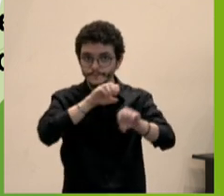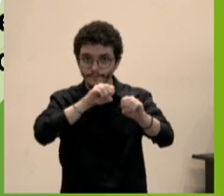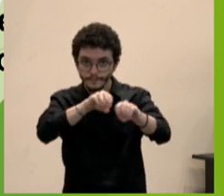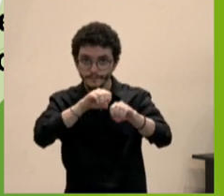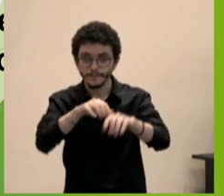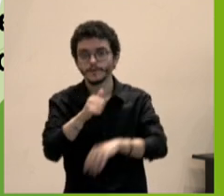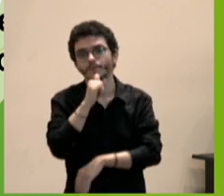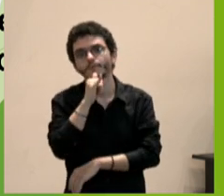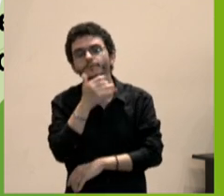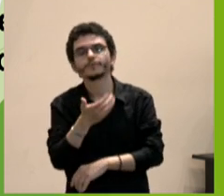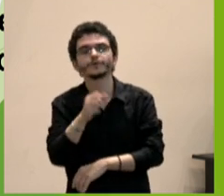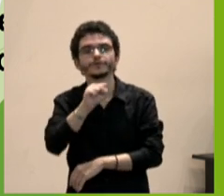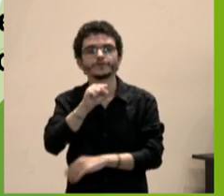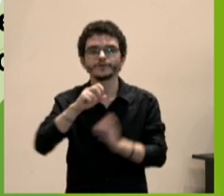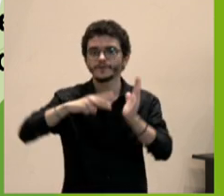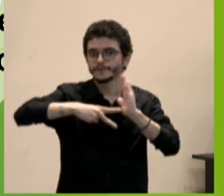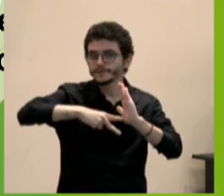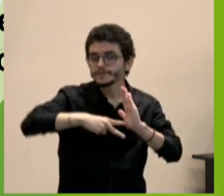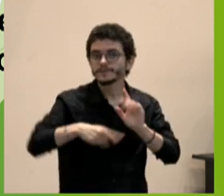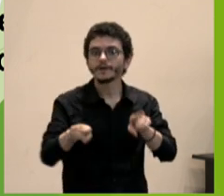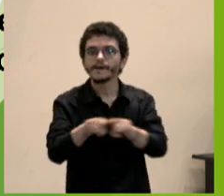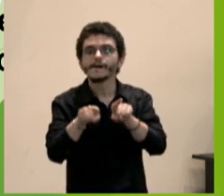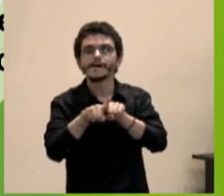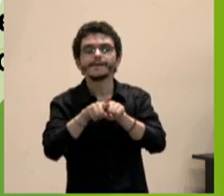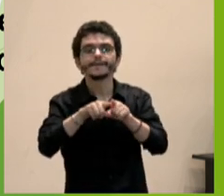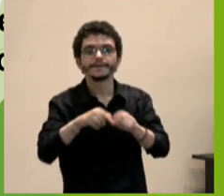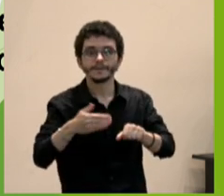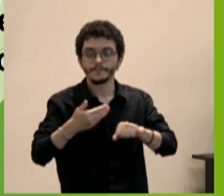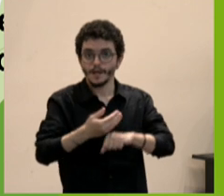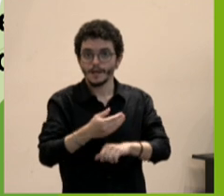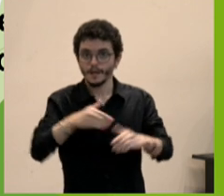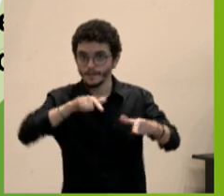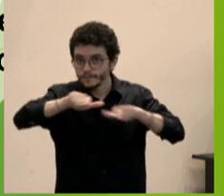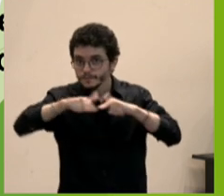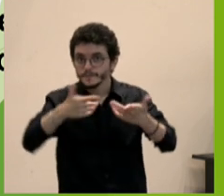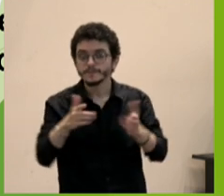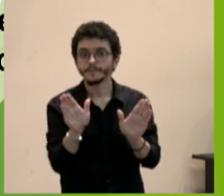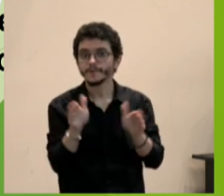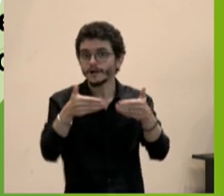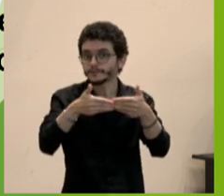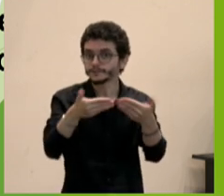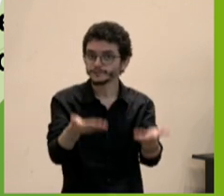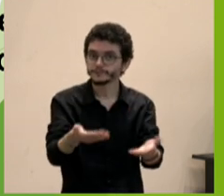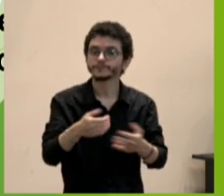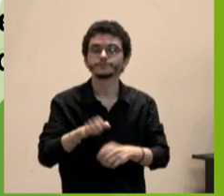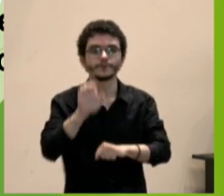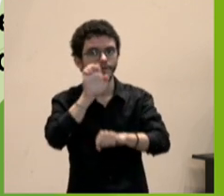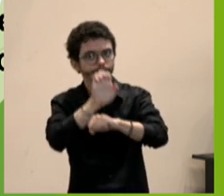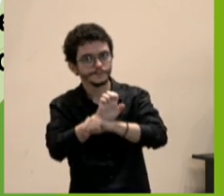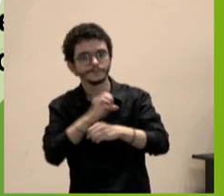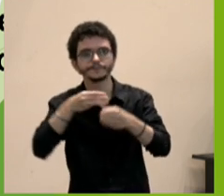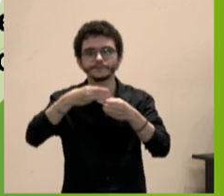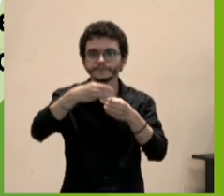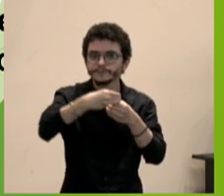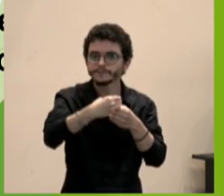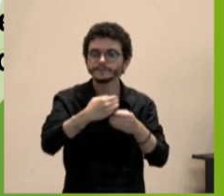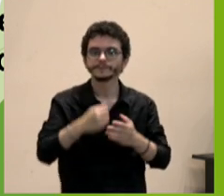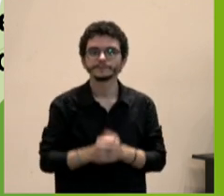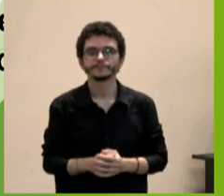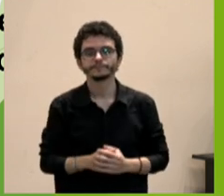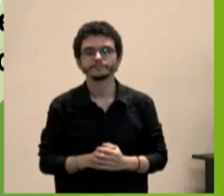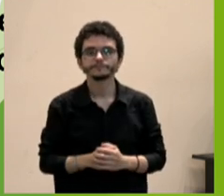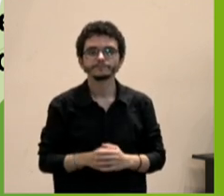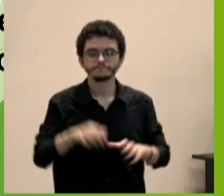como sindicatos, bem como na atuação nos fóruns estaduais, municipais, distrital